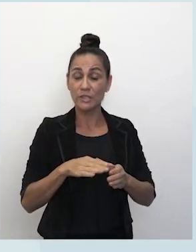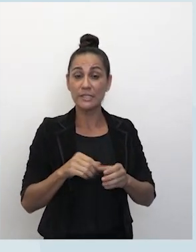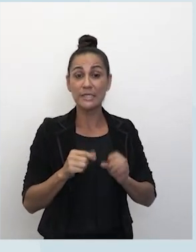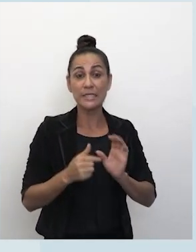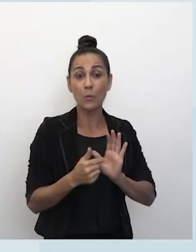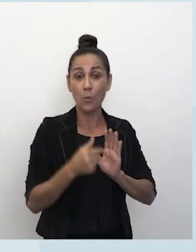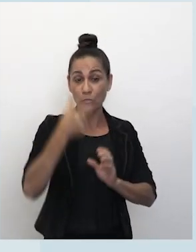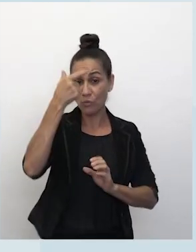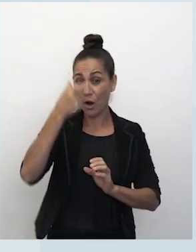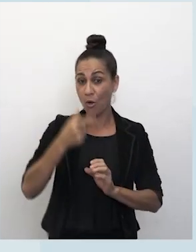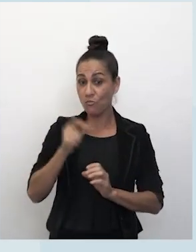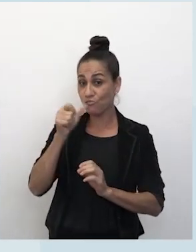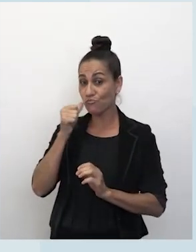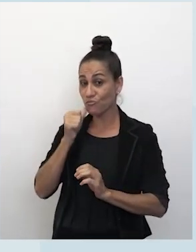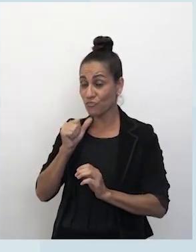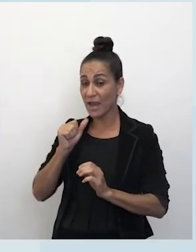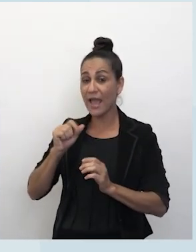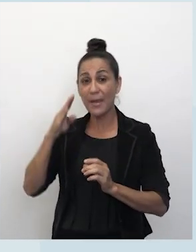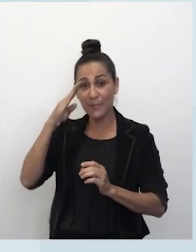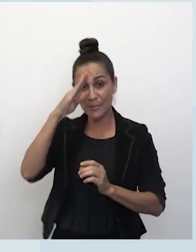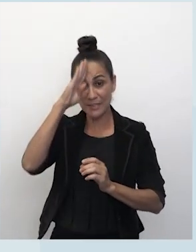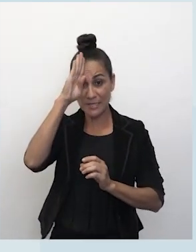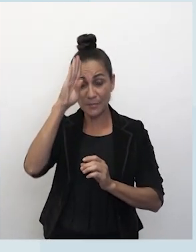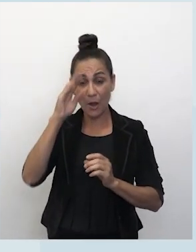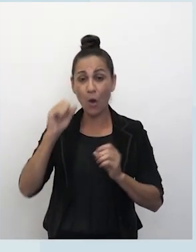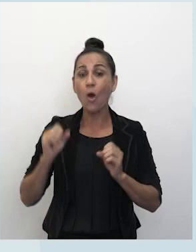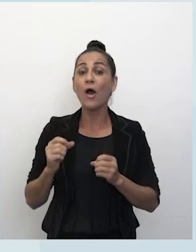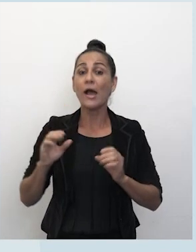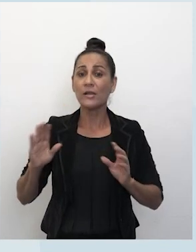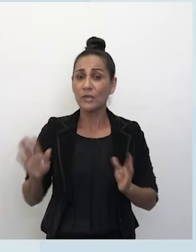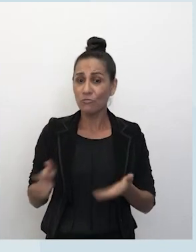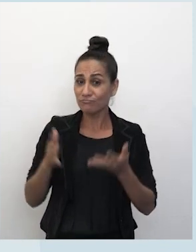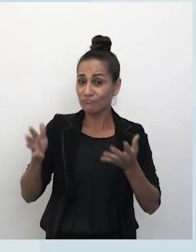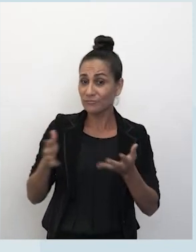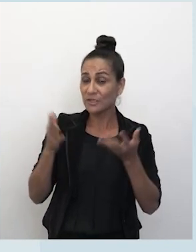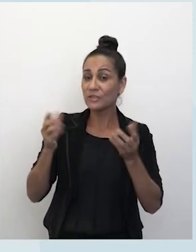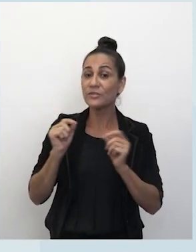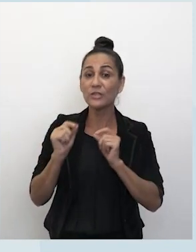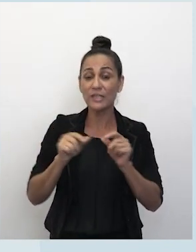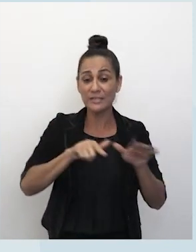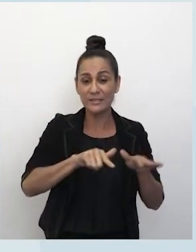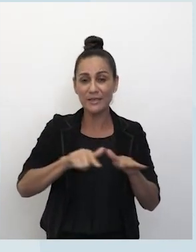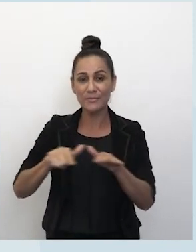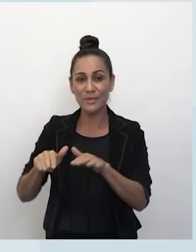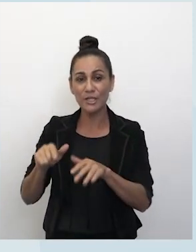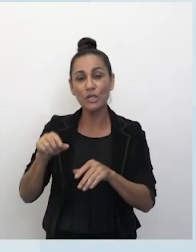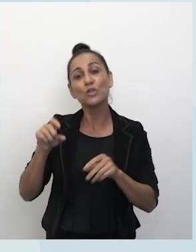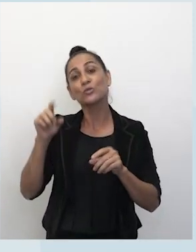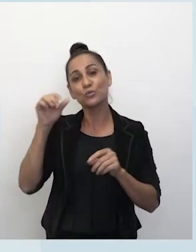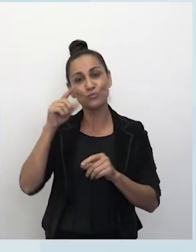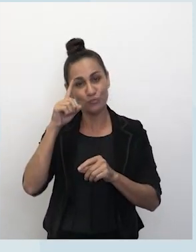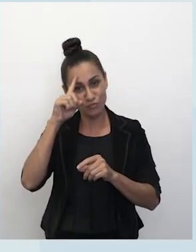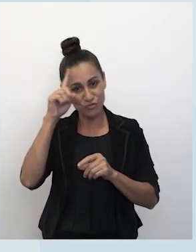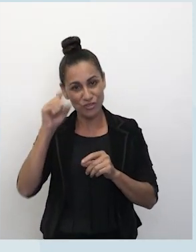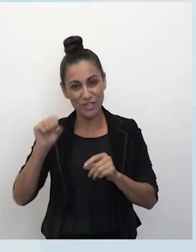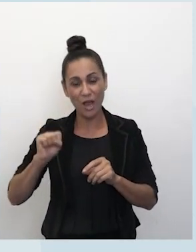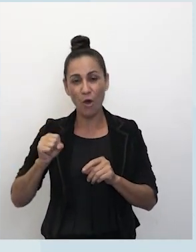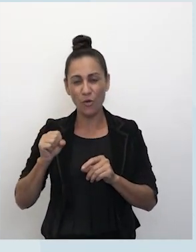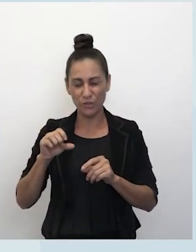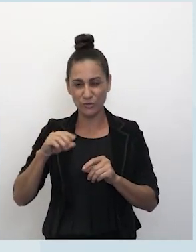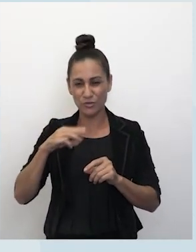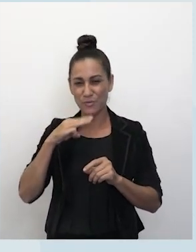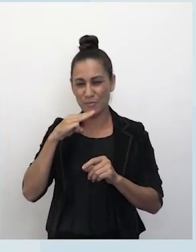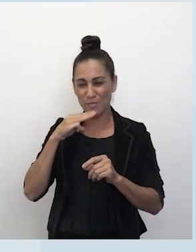mulheres que se destacaram na história, homenageando-as nessa semana do Dia Internacional da Mulher, como eu falei para vocês.